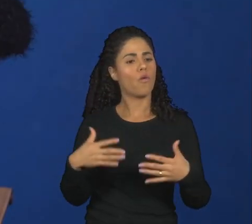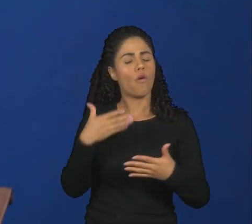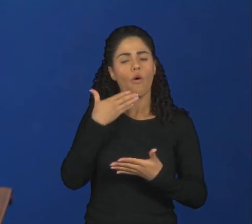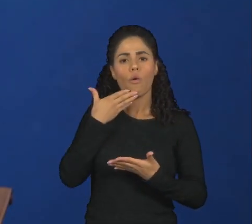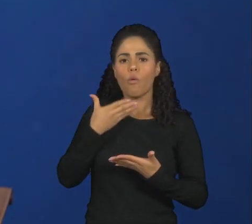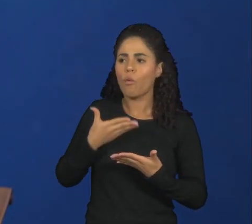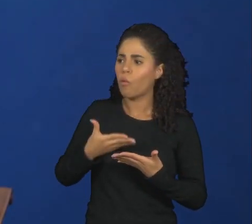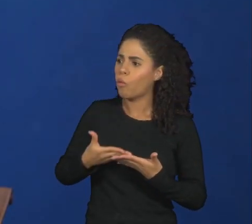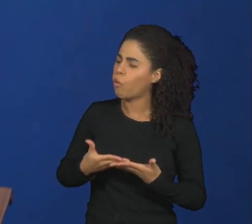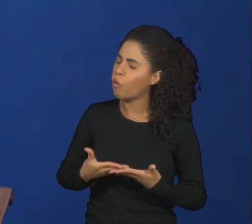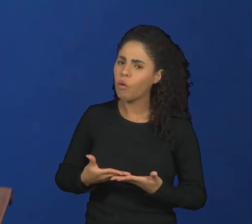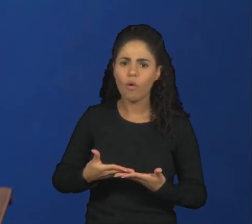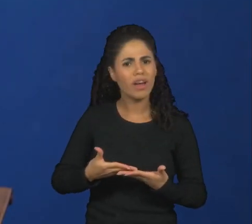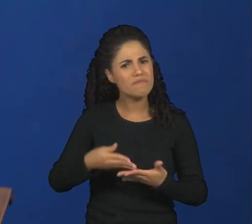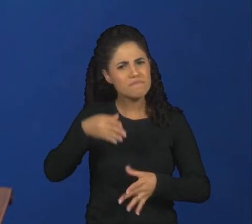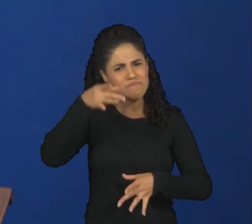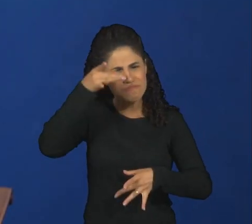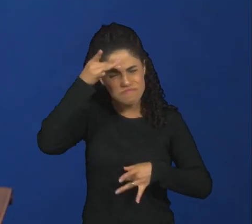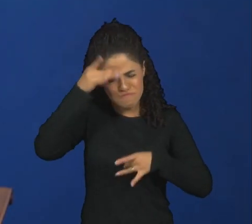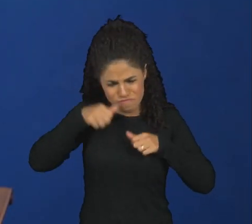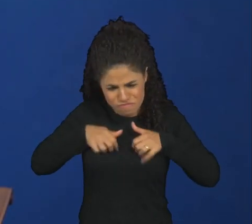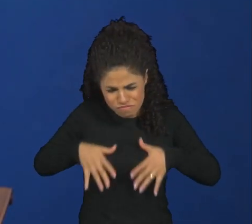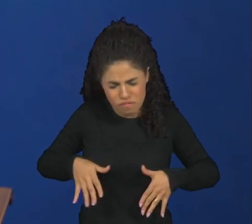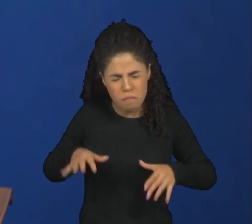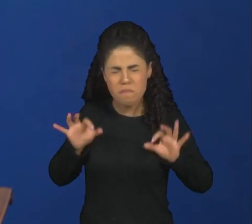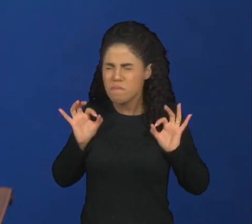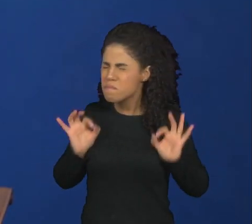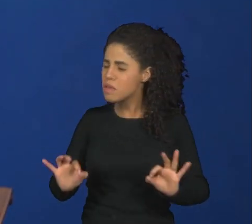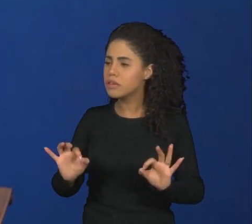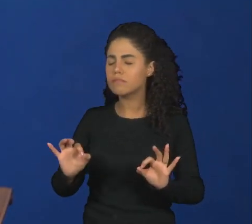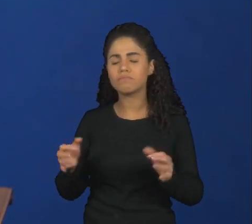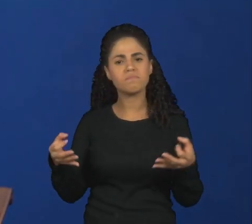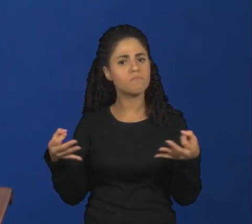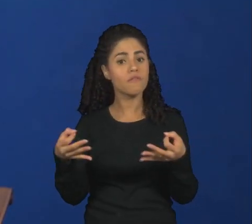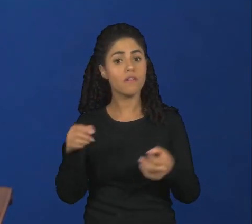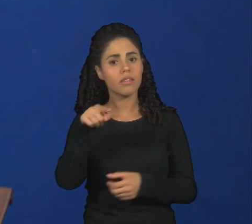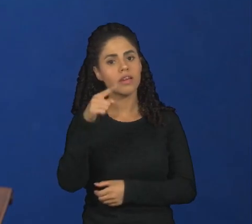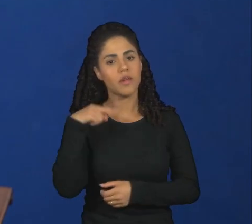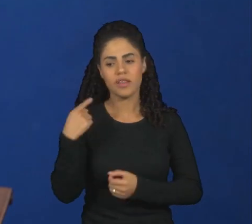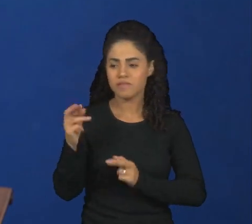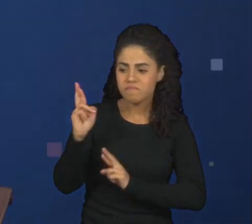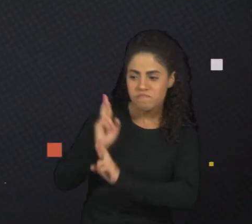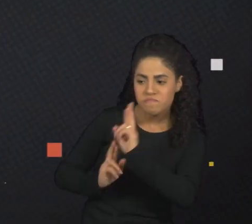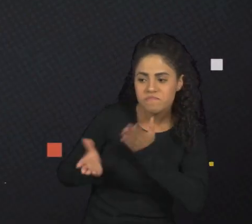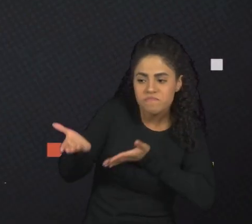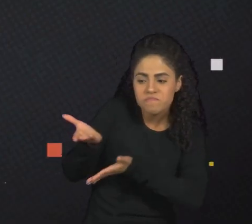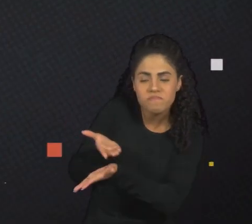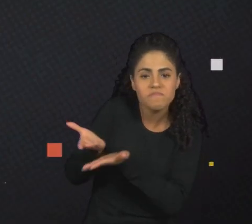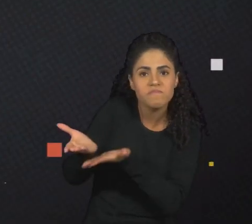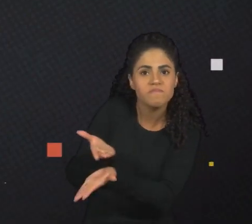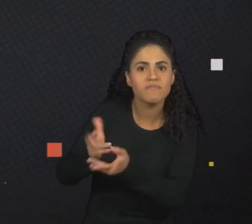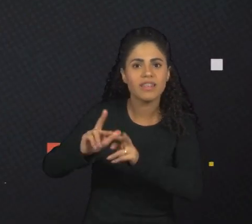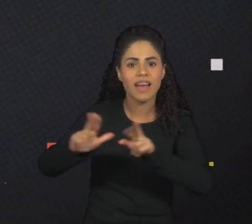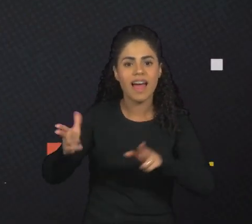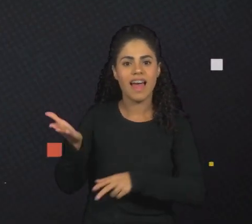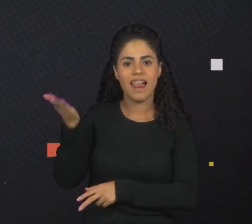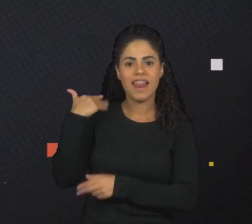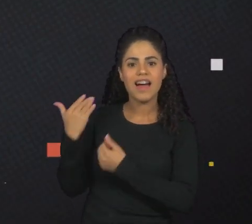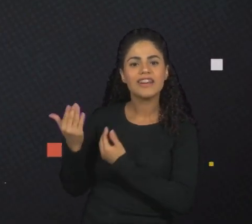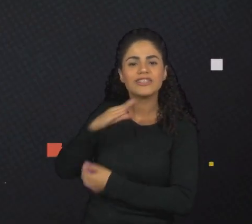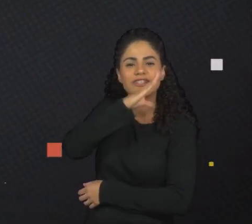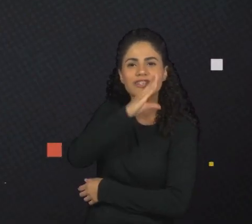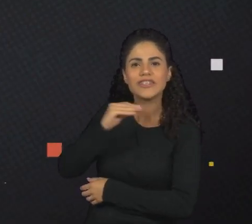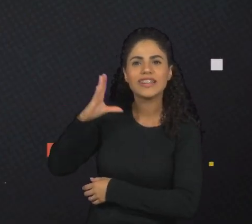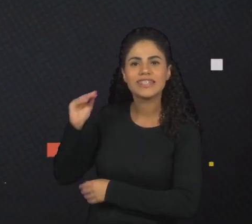com a entrega dele, com a intensidade dele. A gente teve uma relação muito bonita, nós compartilhamos da adolescência